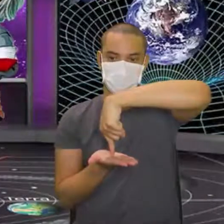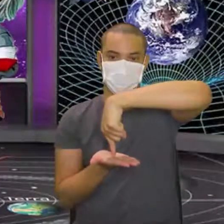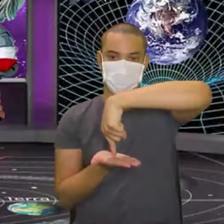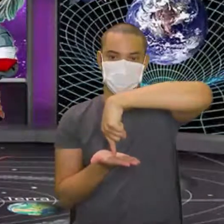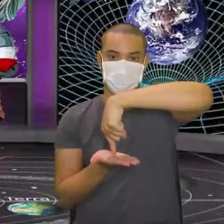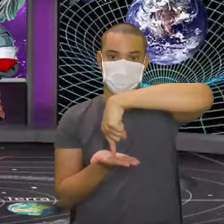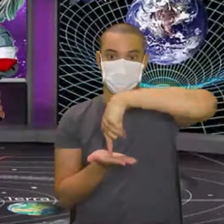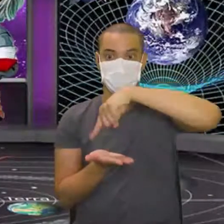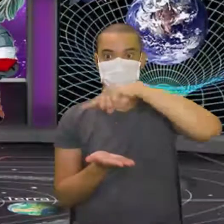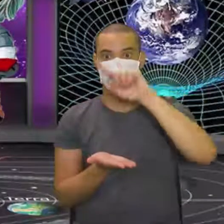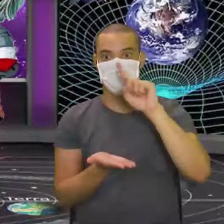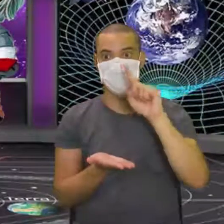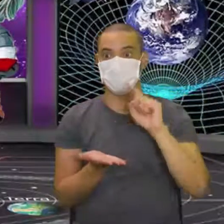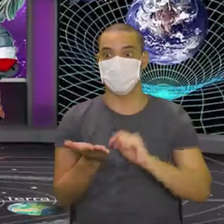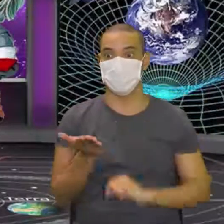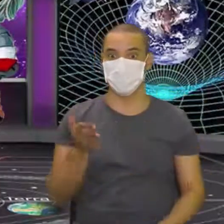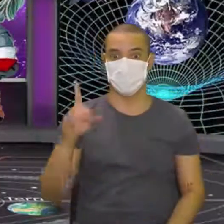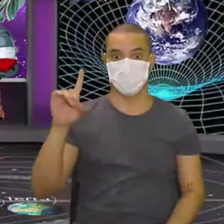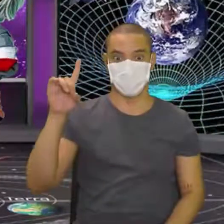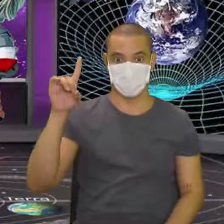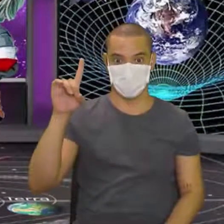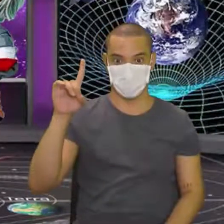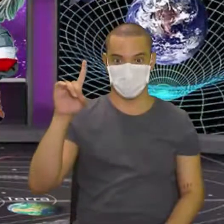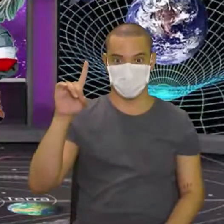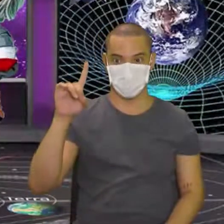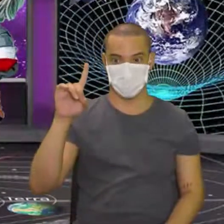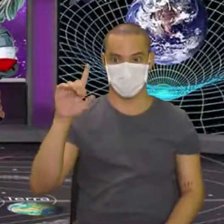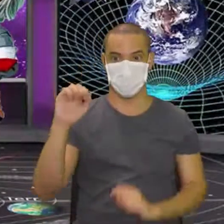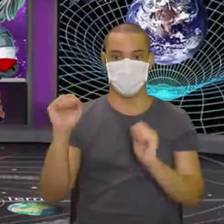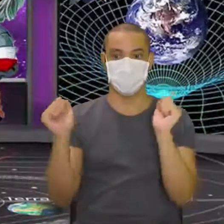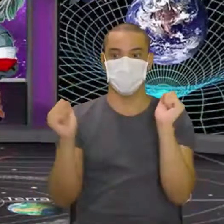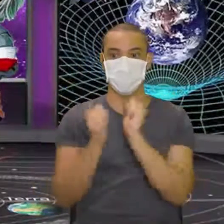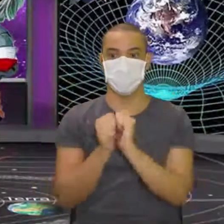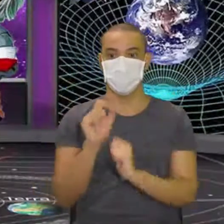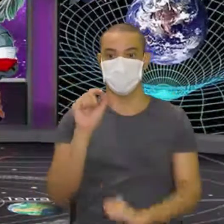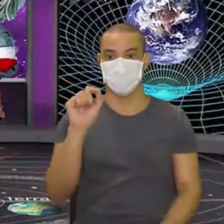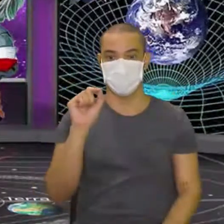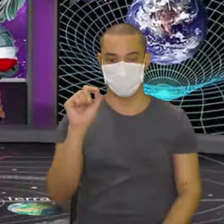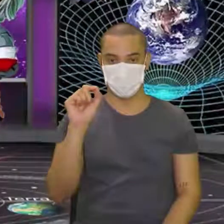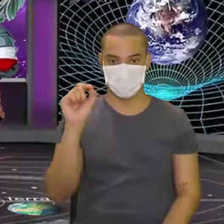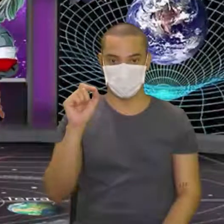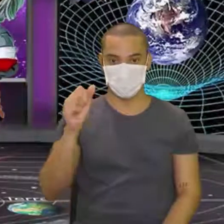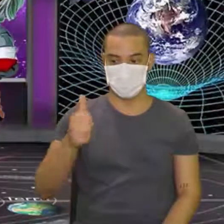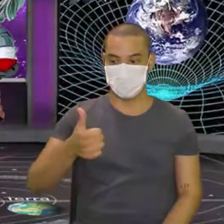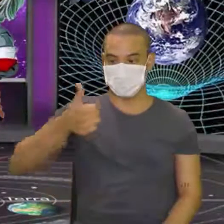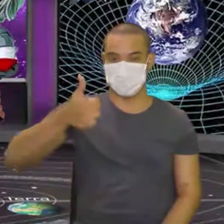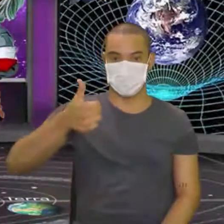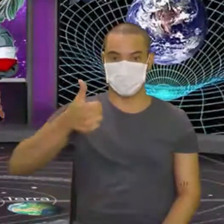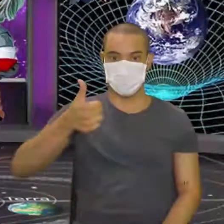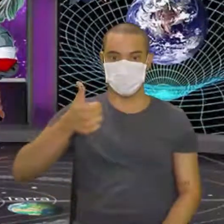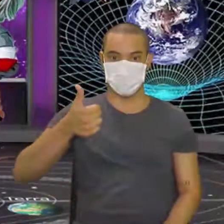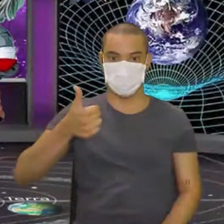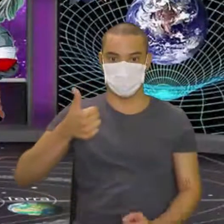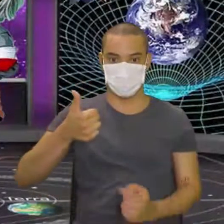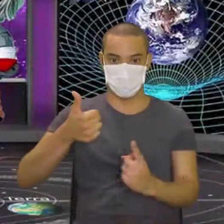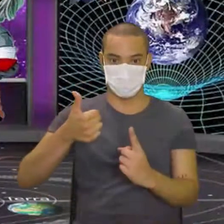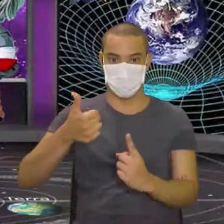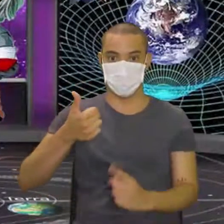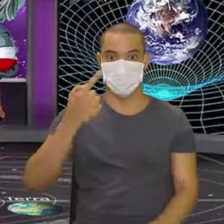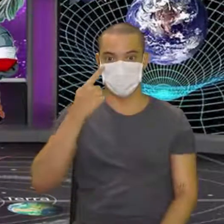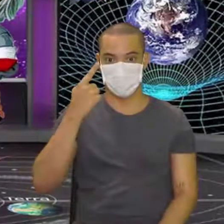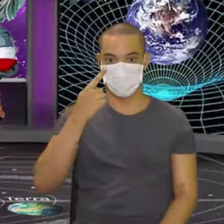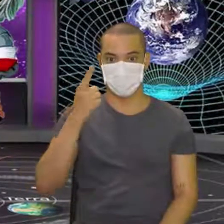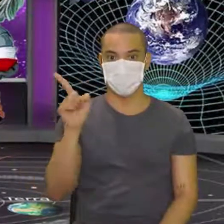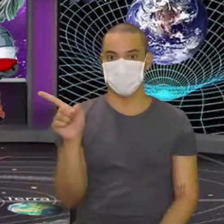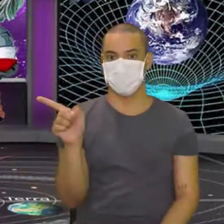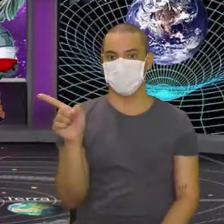a minha mão direita. O meu aqui, ó, meu dedão, ele vai ser no sentido da corrente. Então, se a corrente vai daqui pra cá,